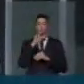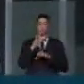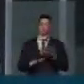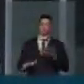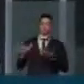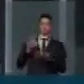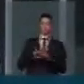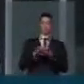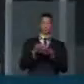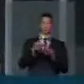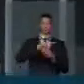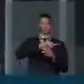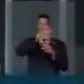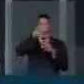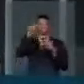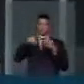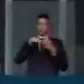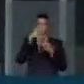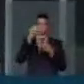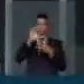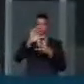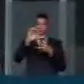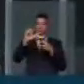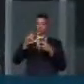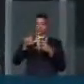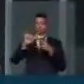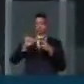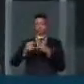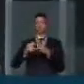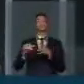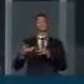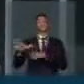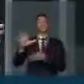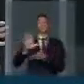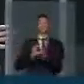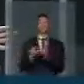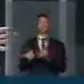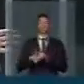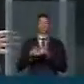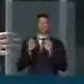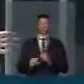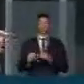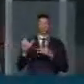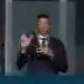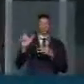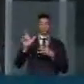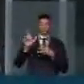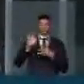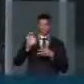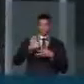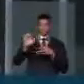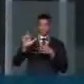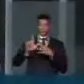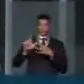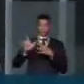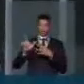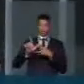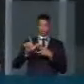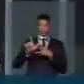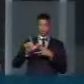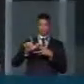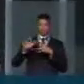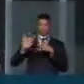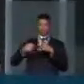transposição dos poderes. Não se excluiu da transposição o Poder Legislativo, o Poder